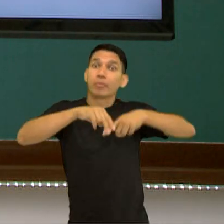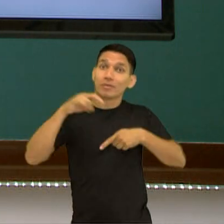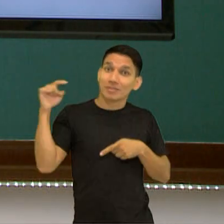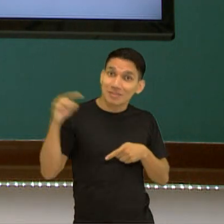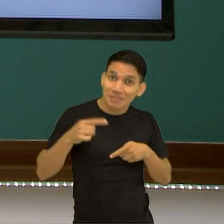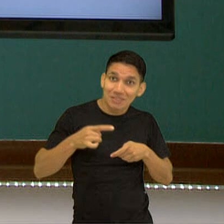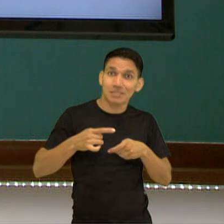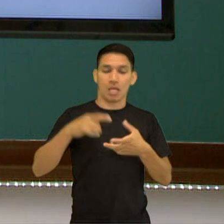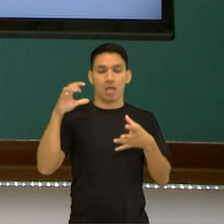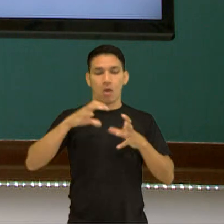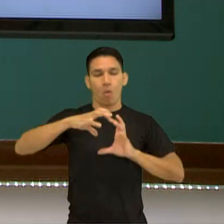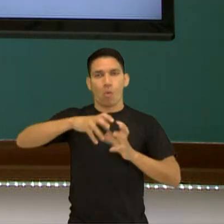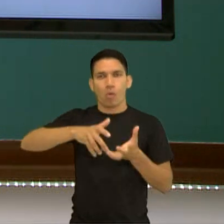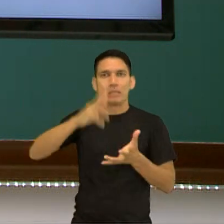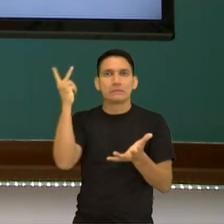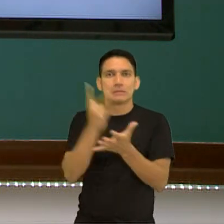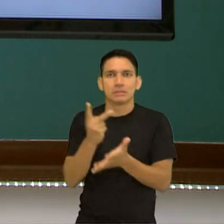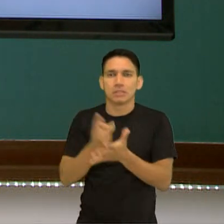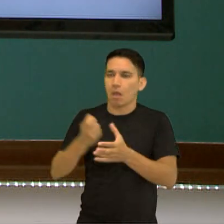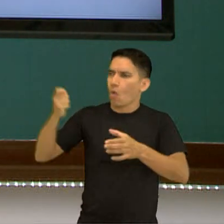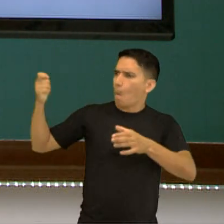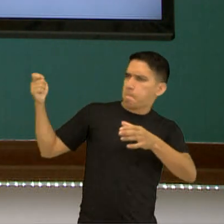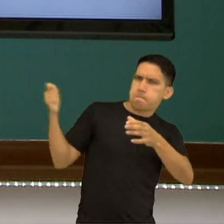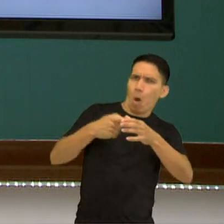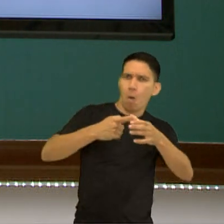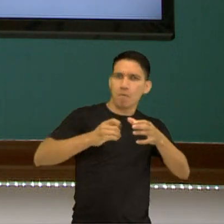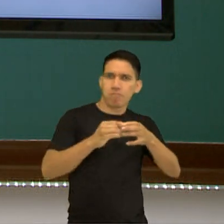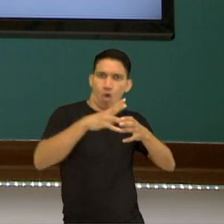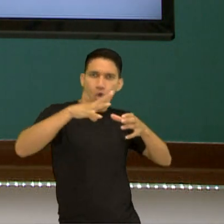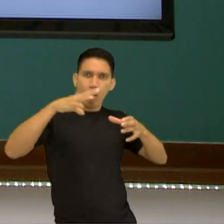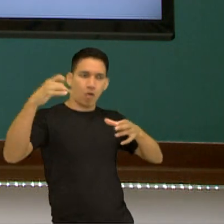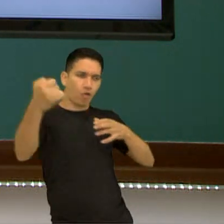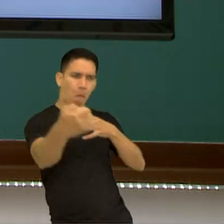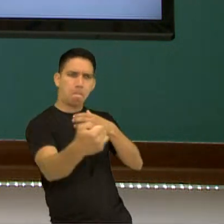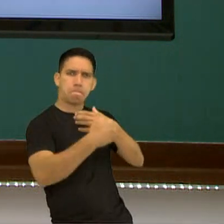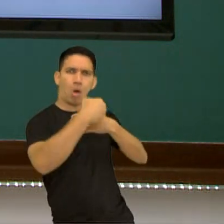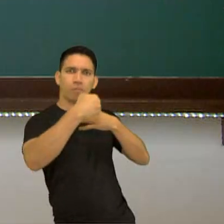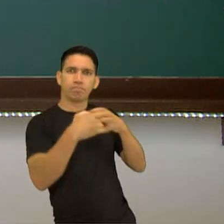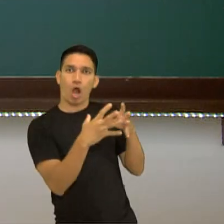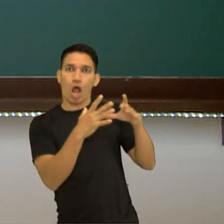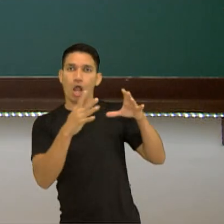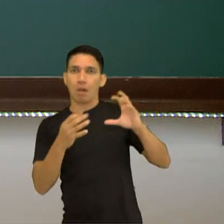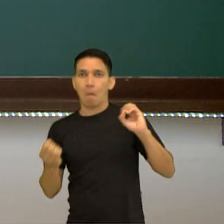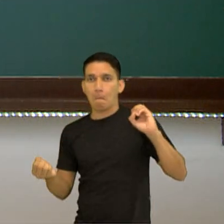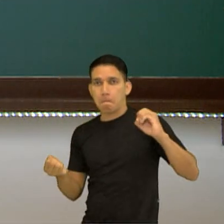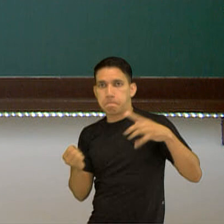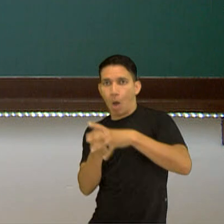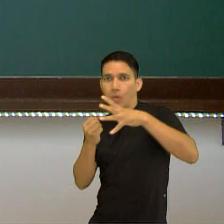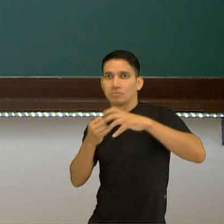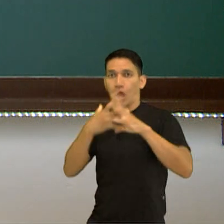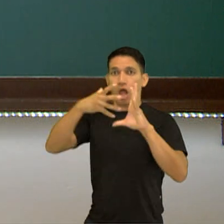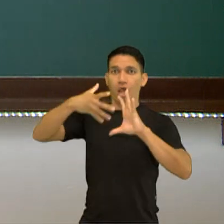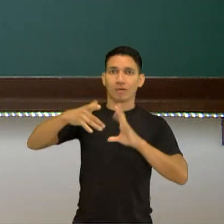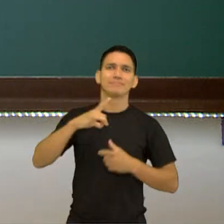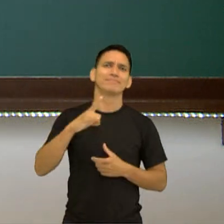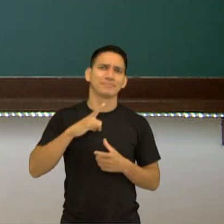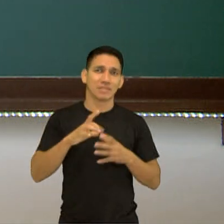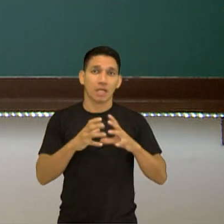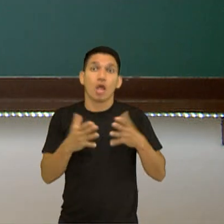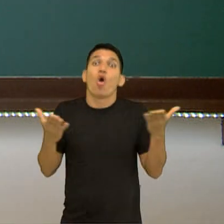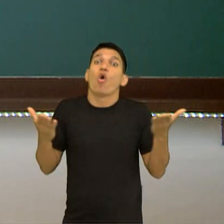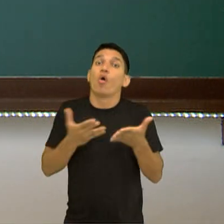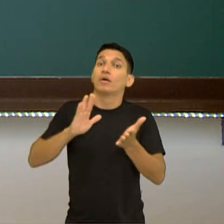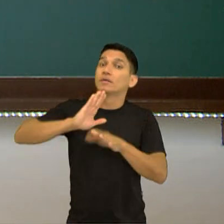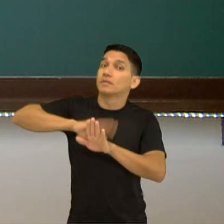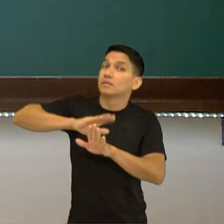era constantemente bombardeado por asteroides, meteoros e meteoritos. Isso significa que hoje a atmosfera ela